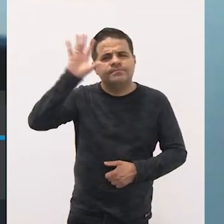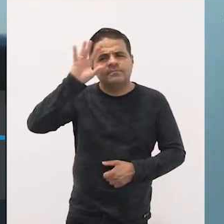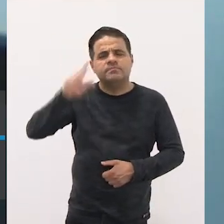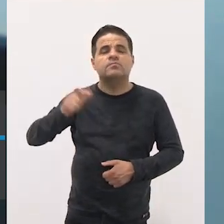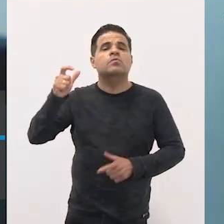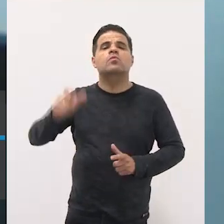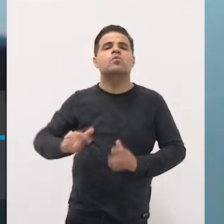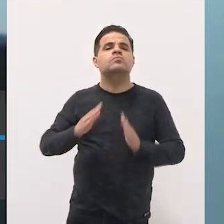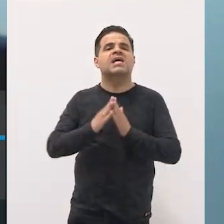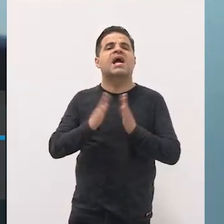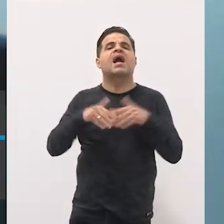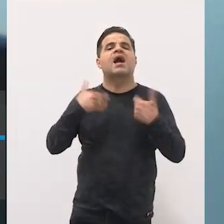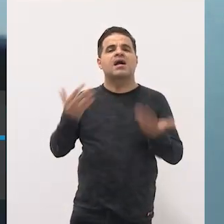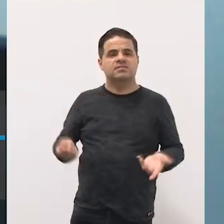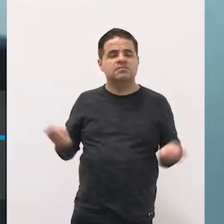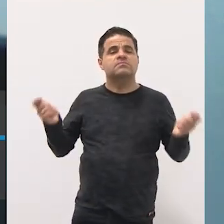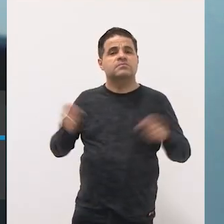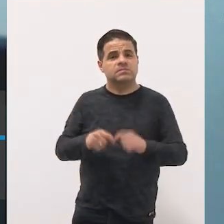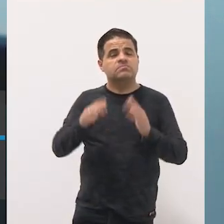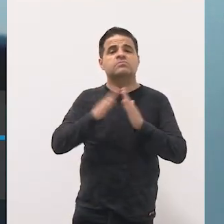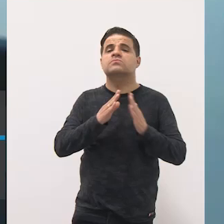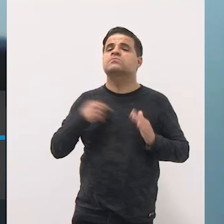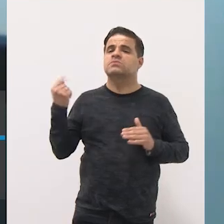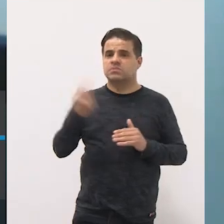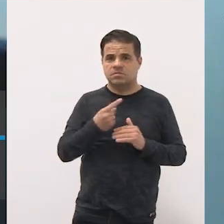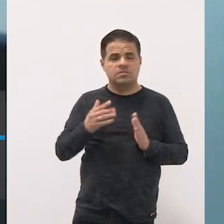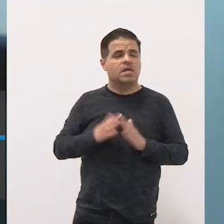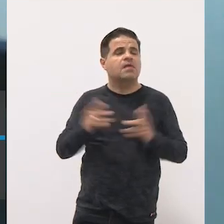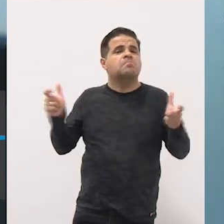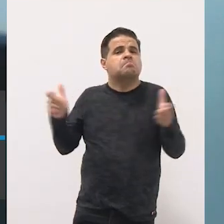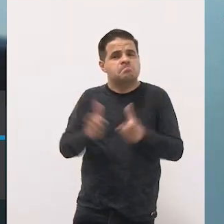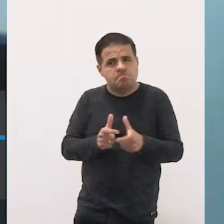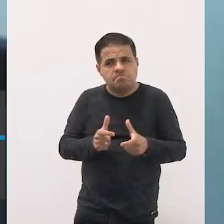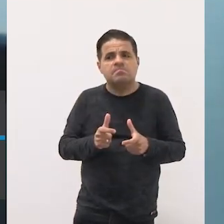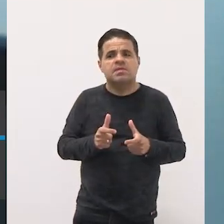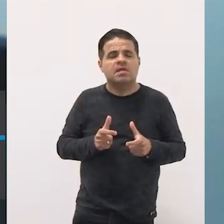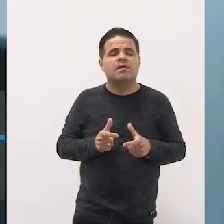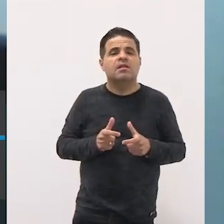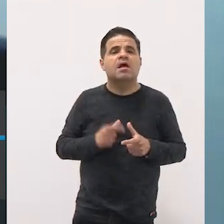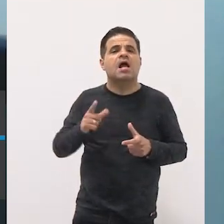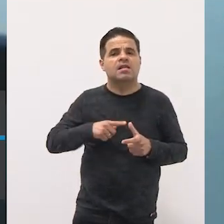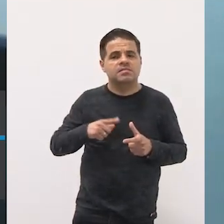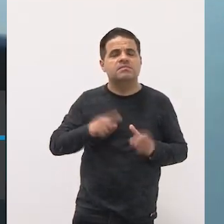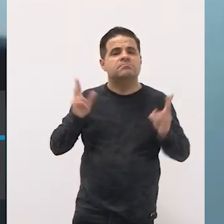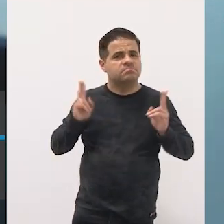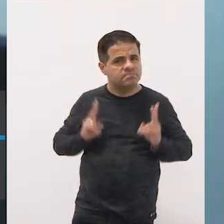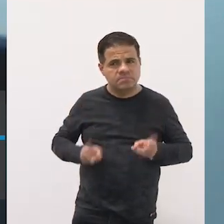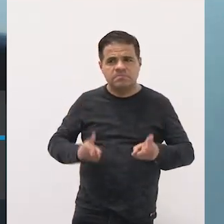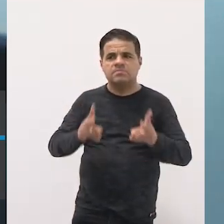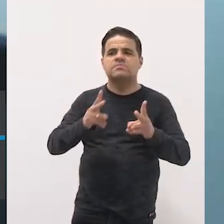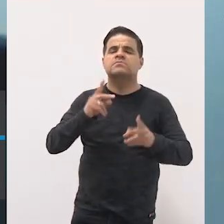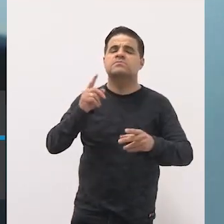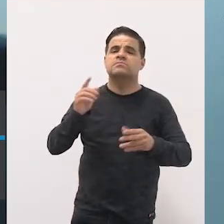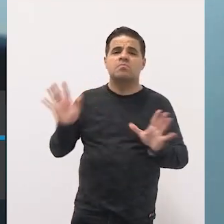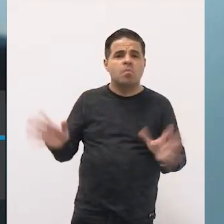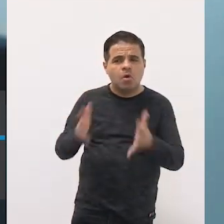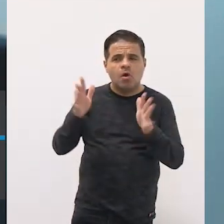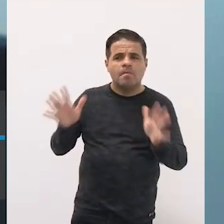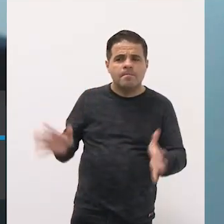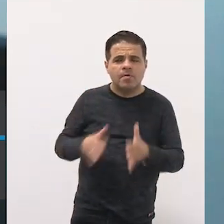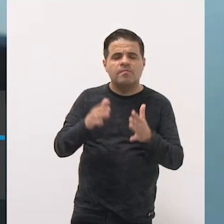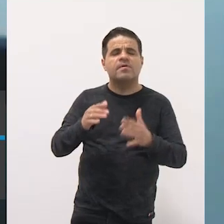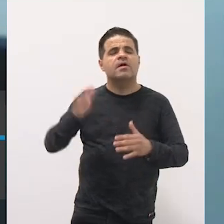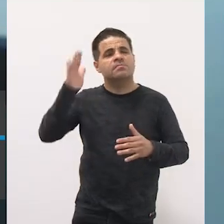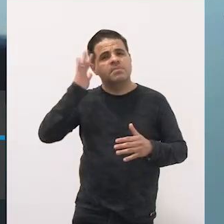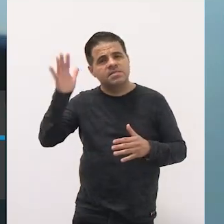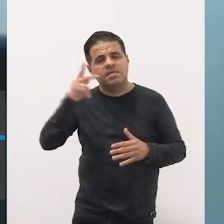que elas moram, também elas moram em casas que são casas pequenas. Então, elas têm que se locomover, elas têm que sair